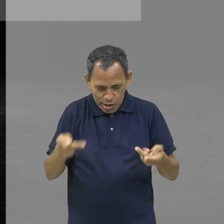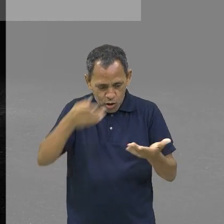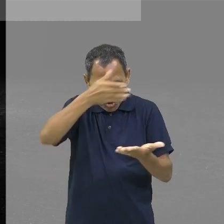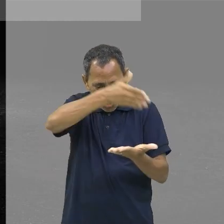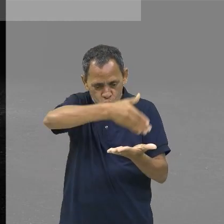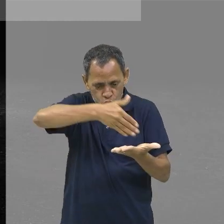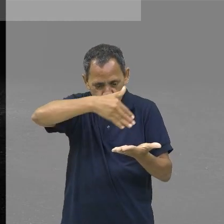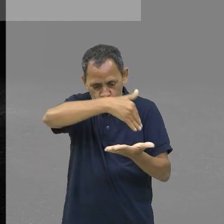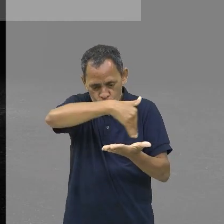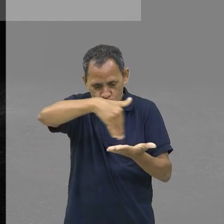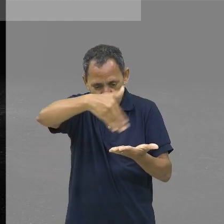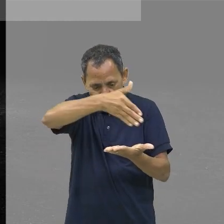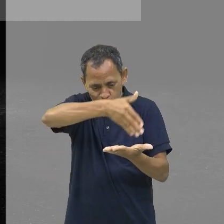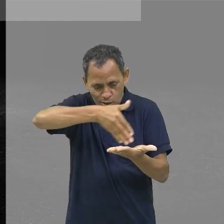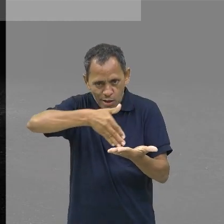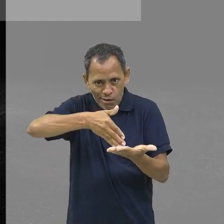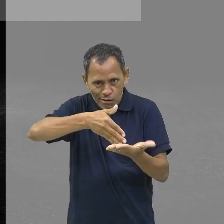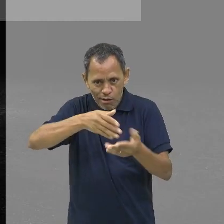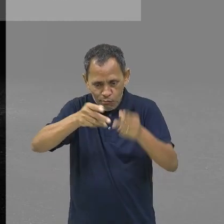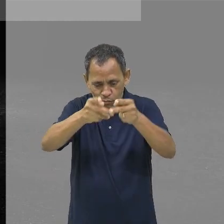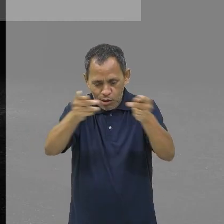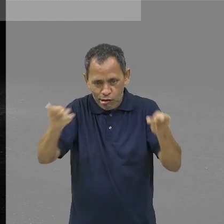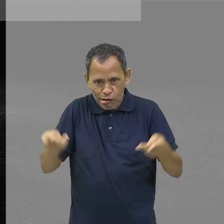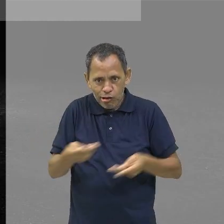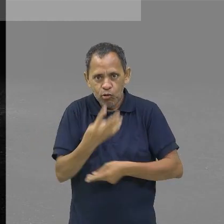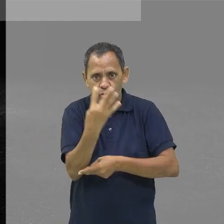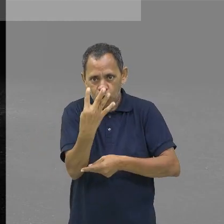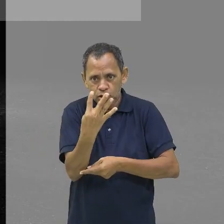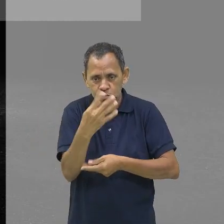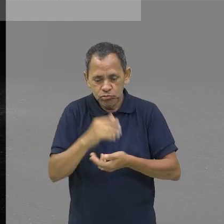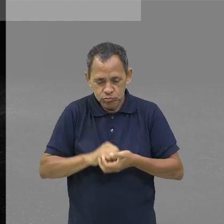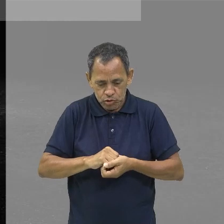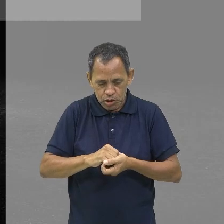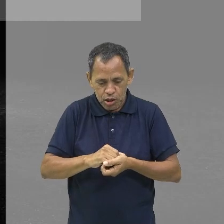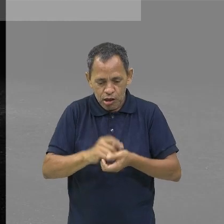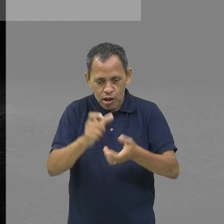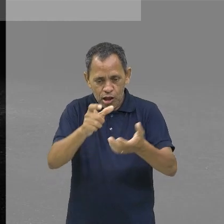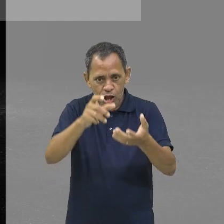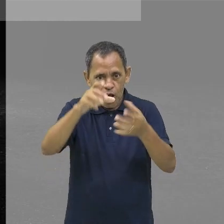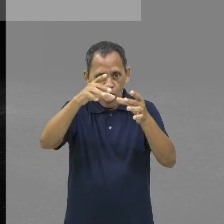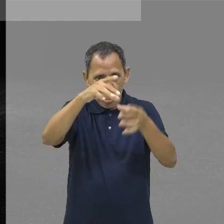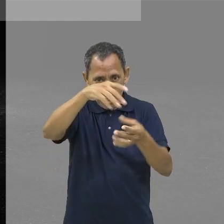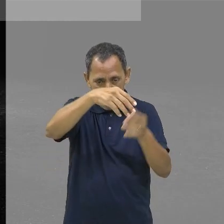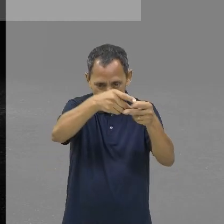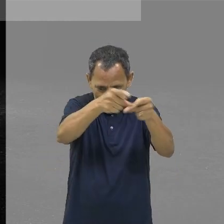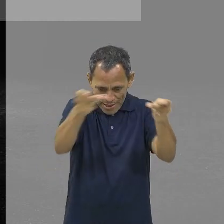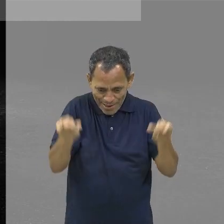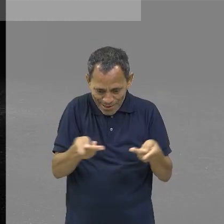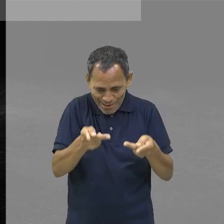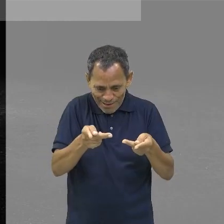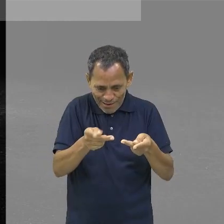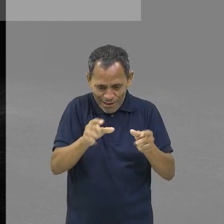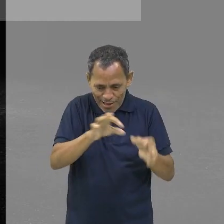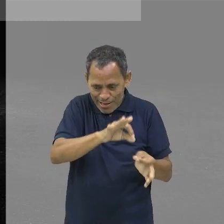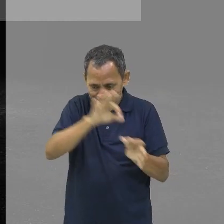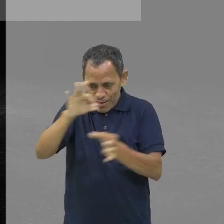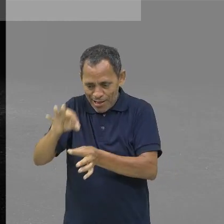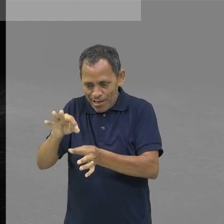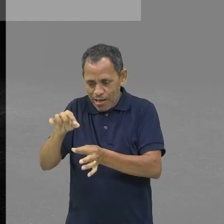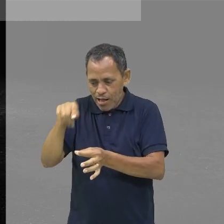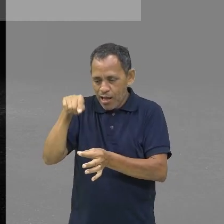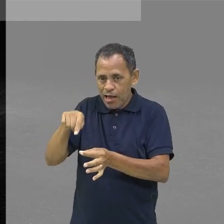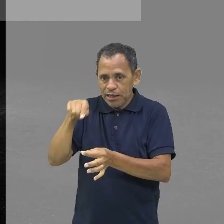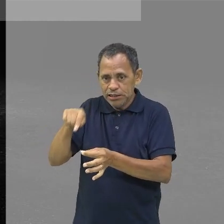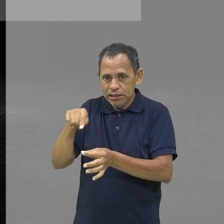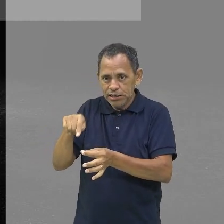em 4 pedaços. Vamos tirar um desses 4 pedaços da pizza, tiramos um pedaço.